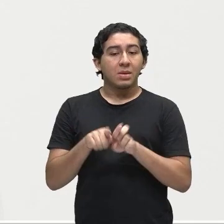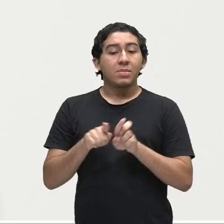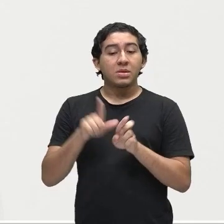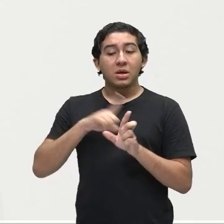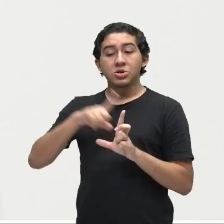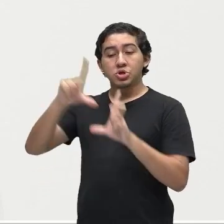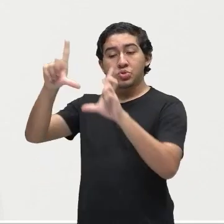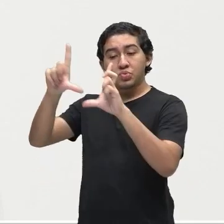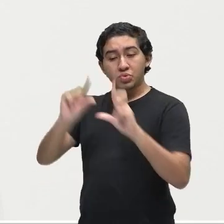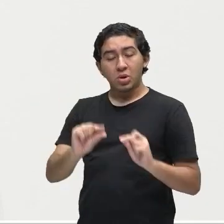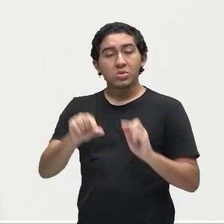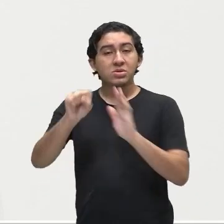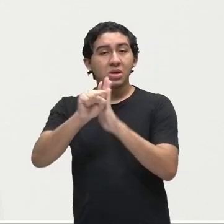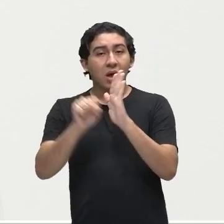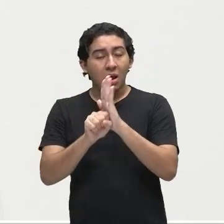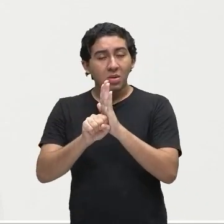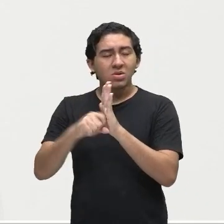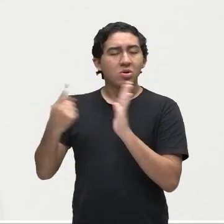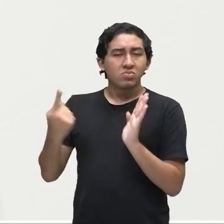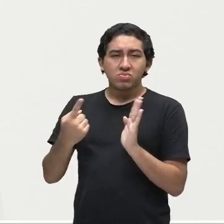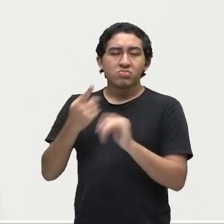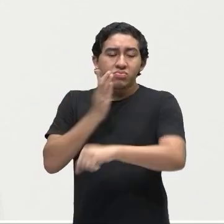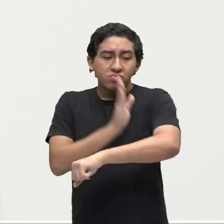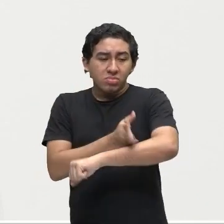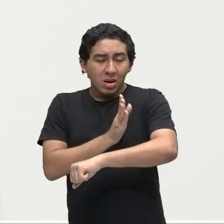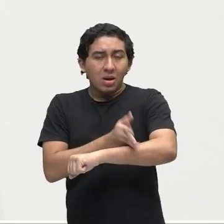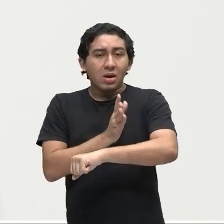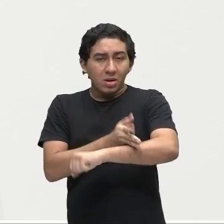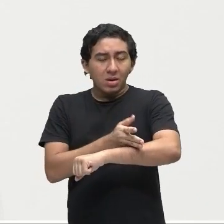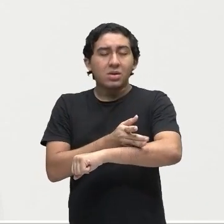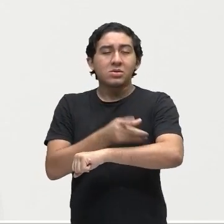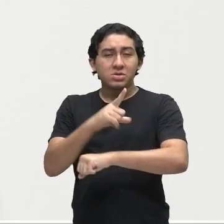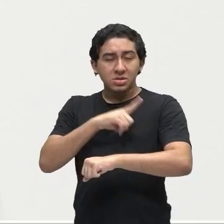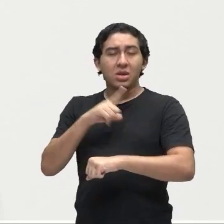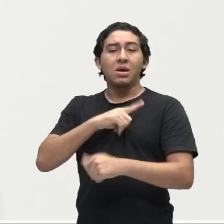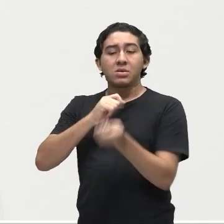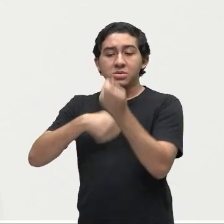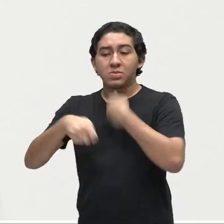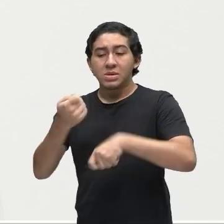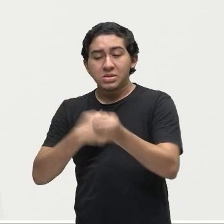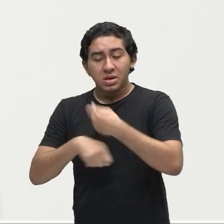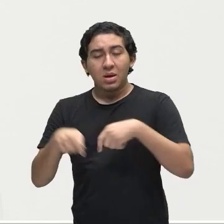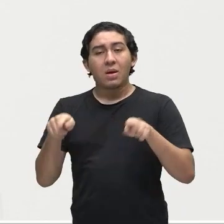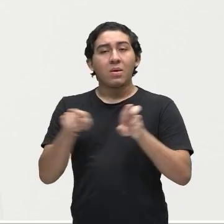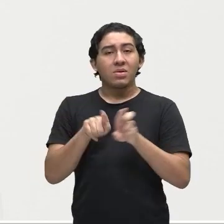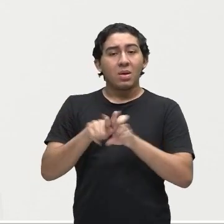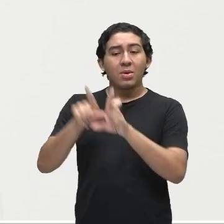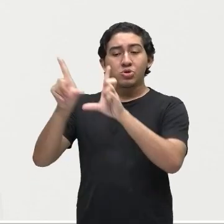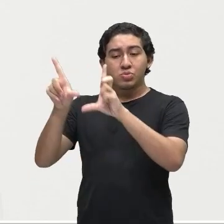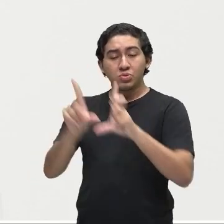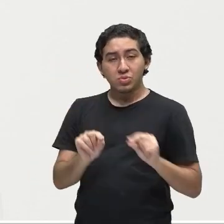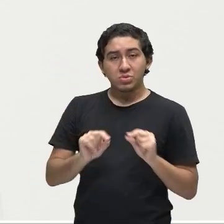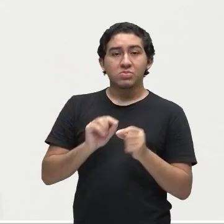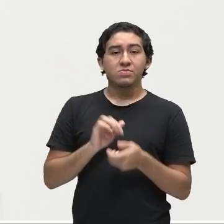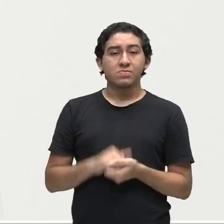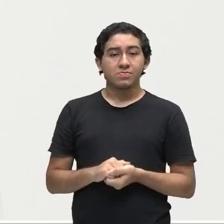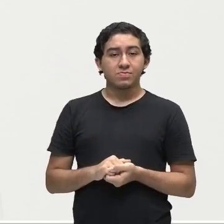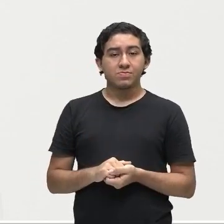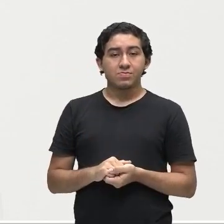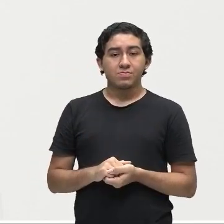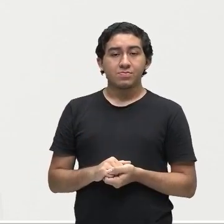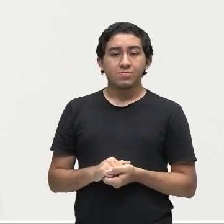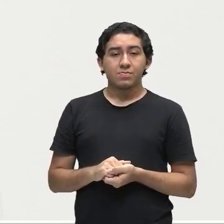nos primeiros séculos da Idade Média das cidades e das atividades comerciais em dimensão e relevância, mas